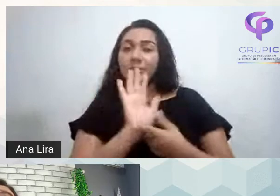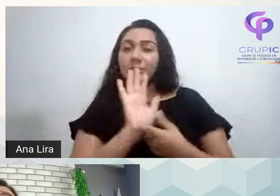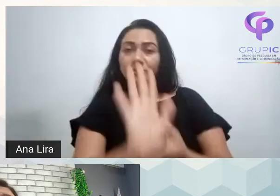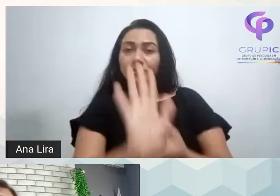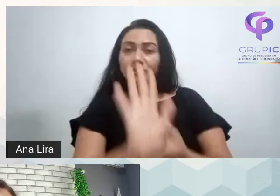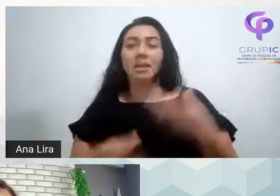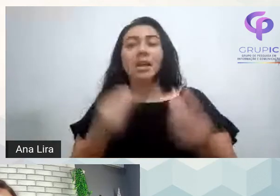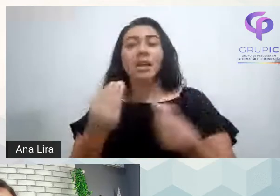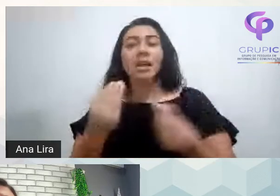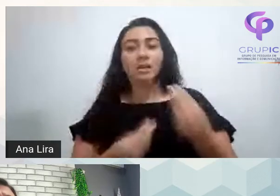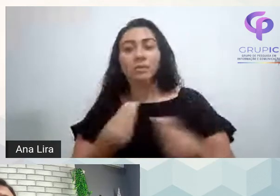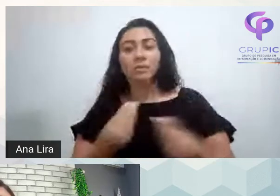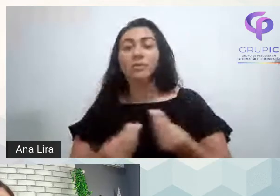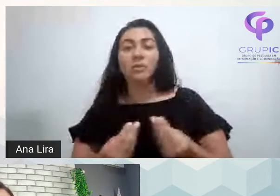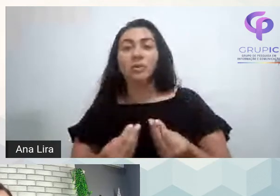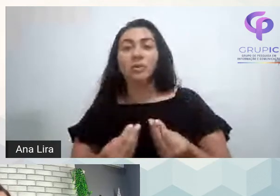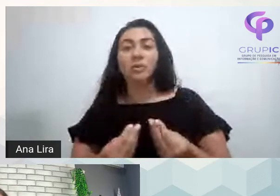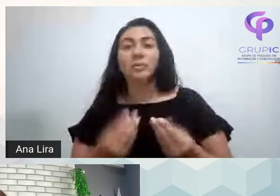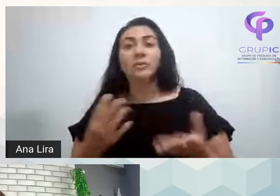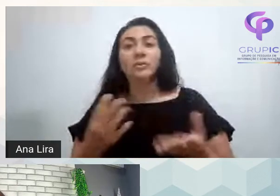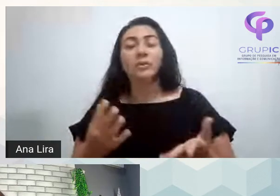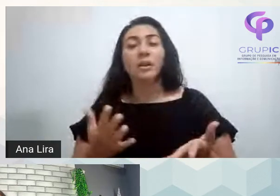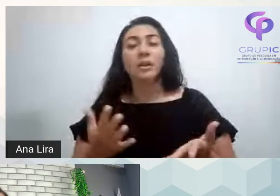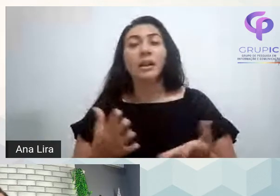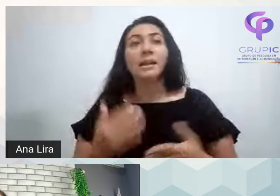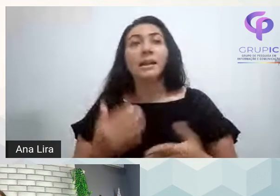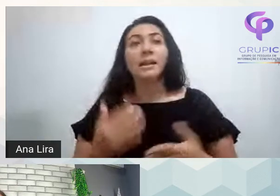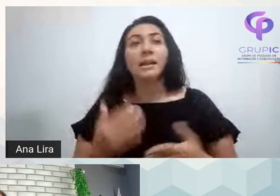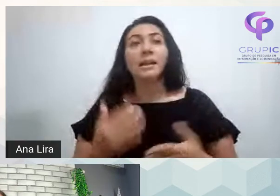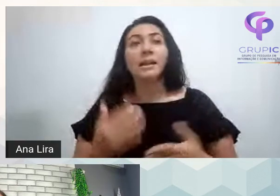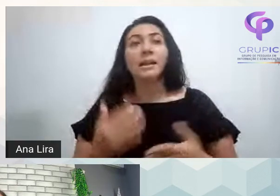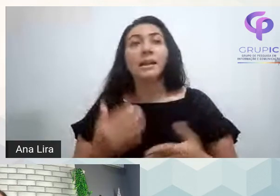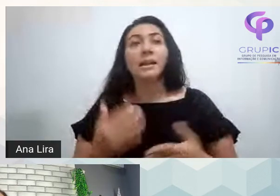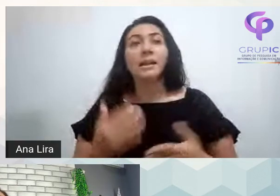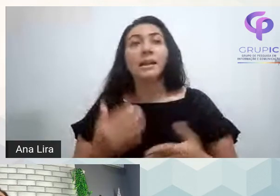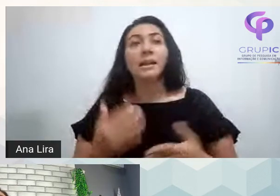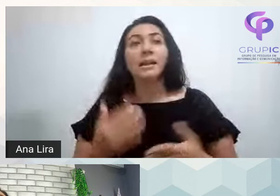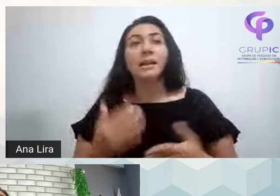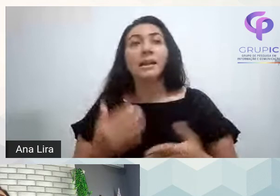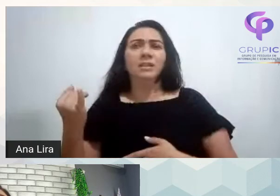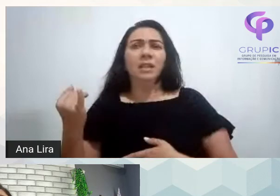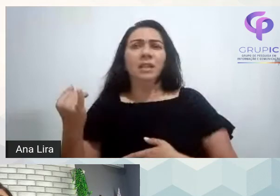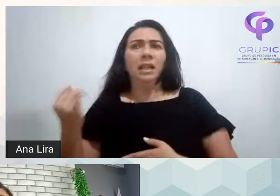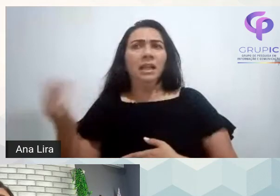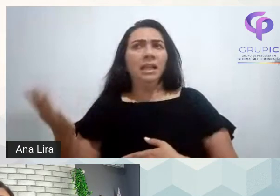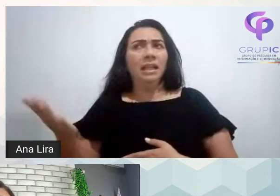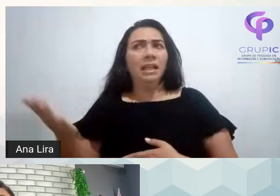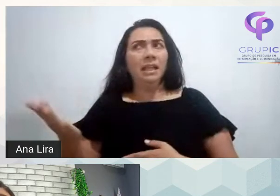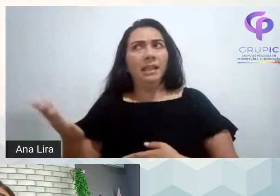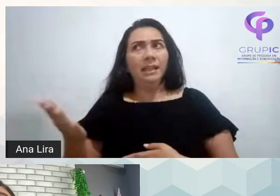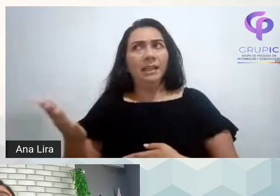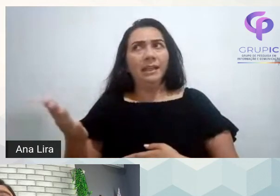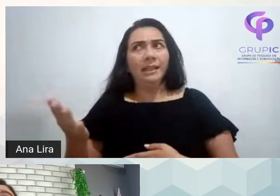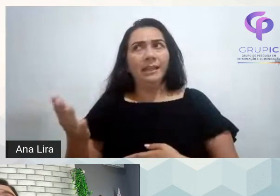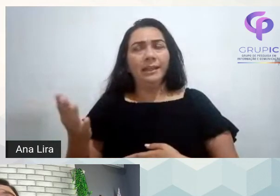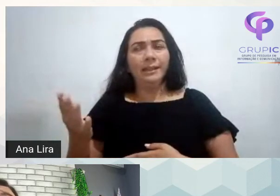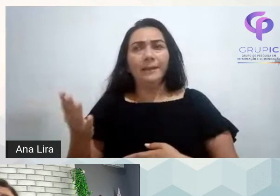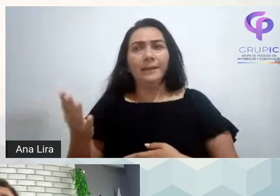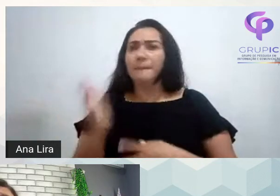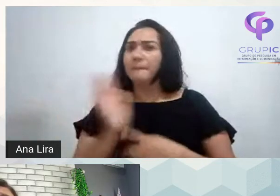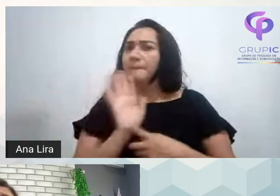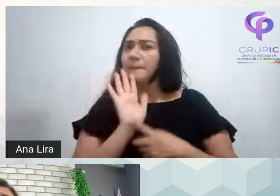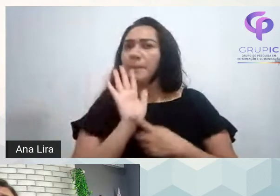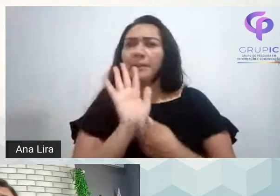ela merece. Não é favor que eu estou fazendo. Ela merece. Por quê? Porque, de acordo com